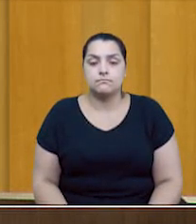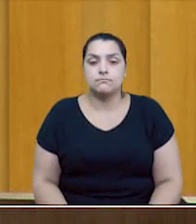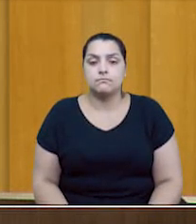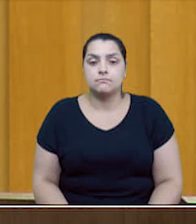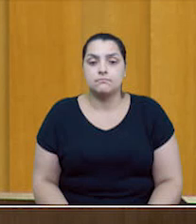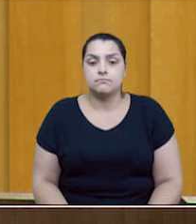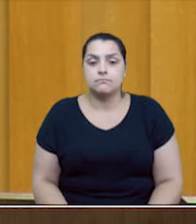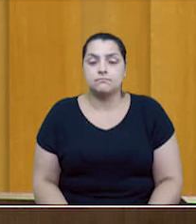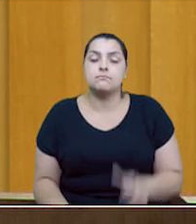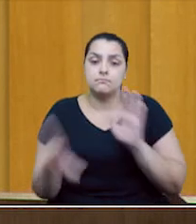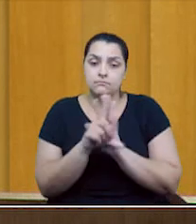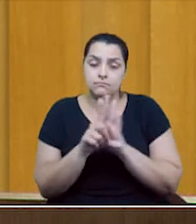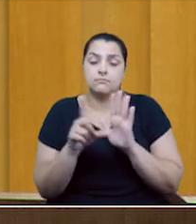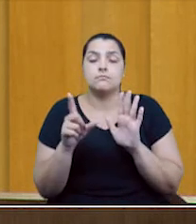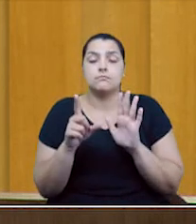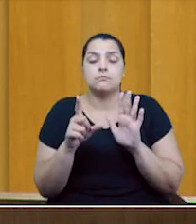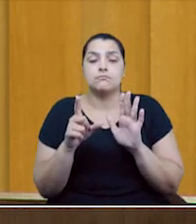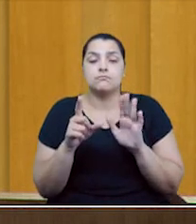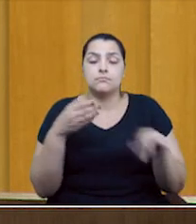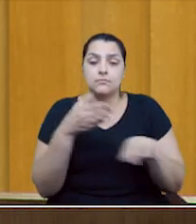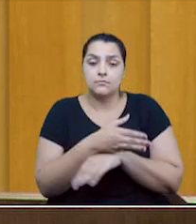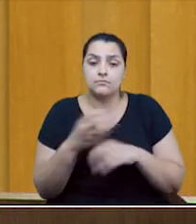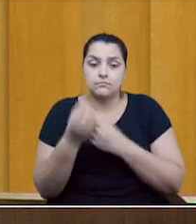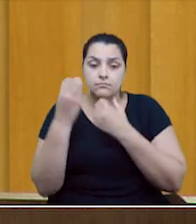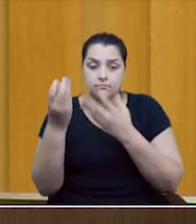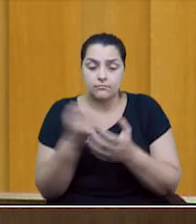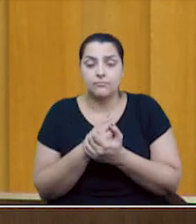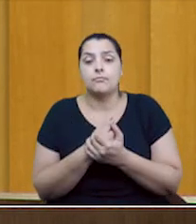Acesso à Informação, ela